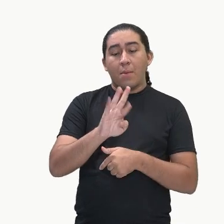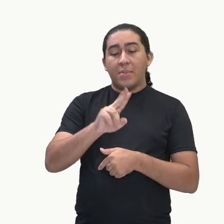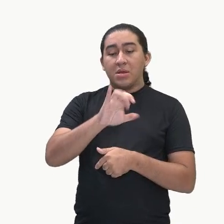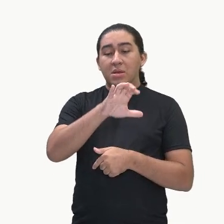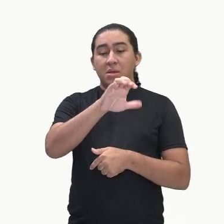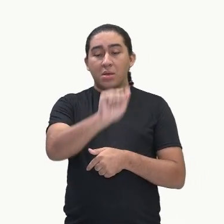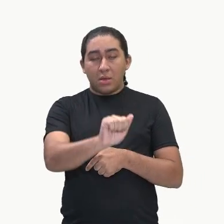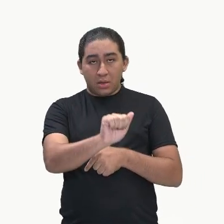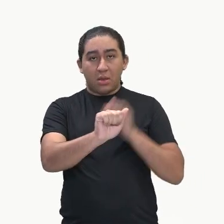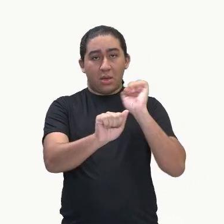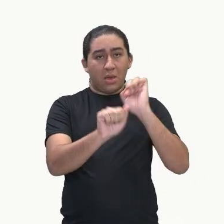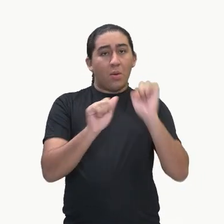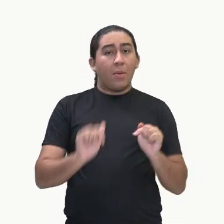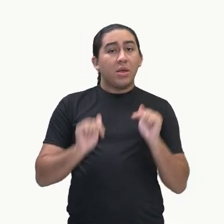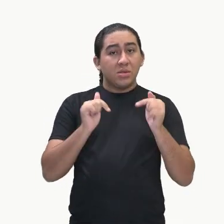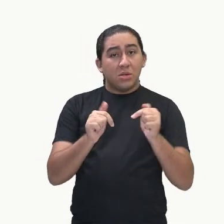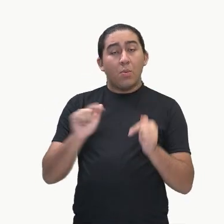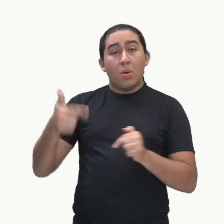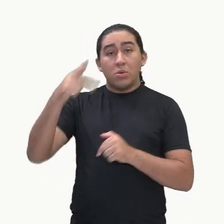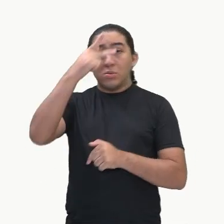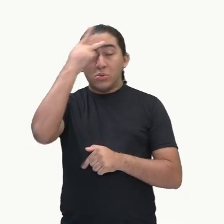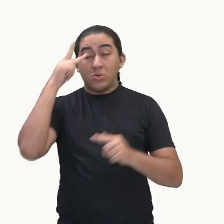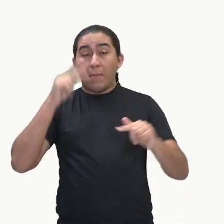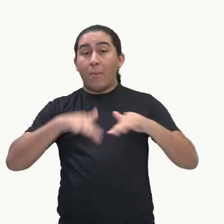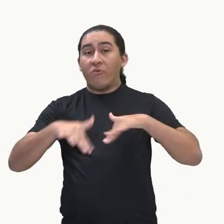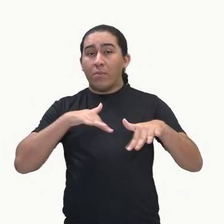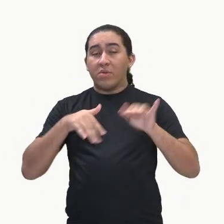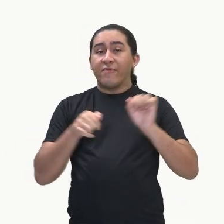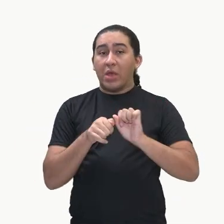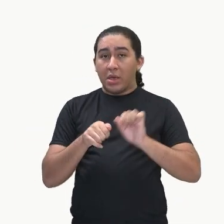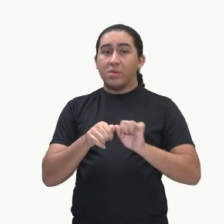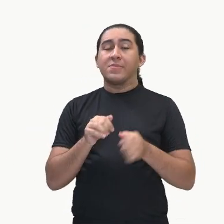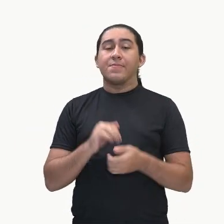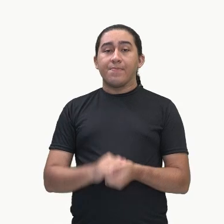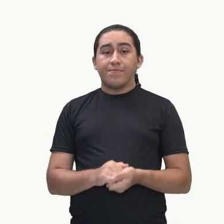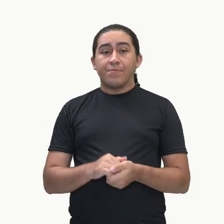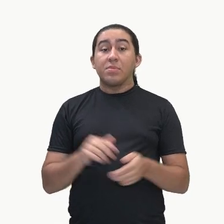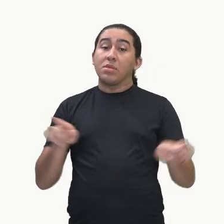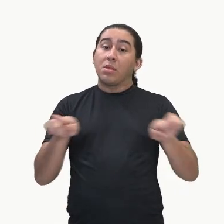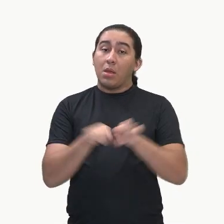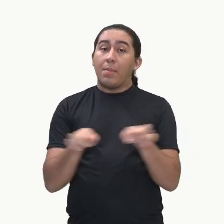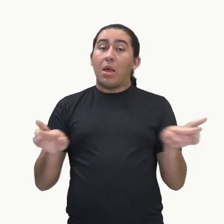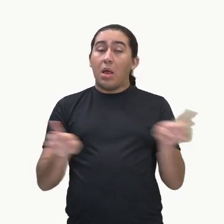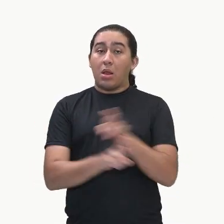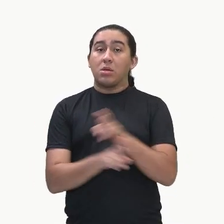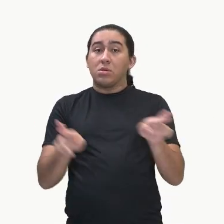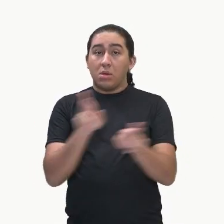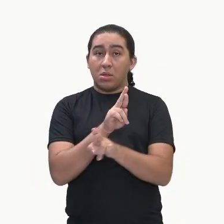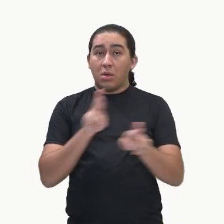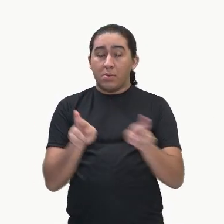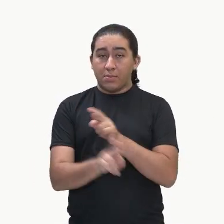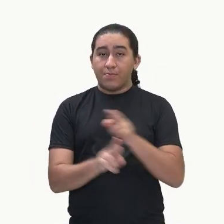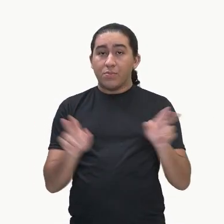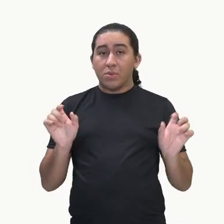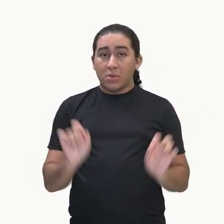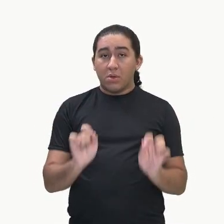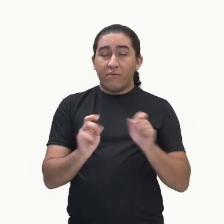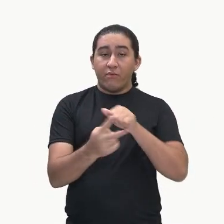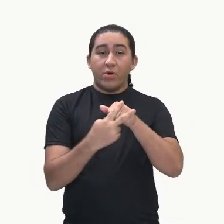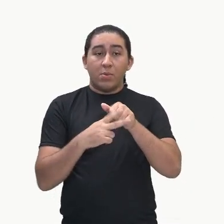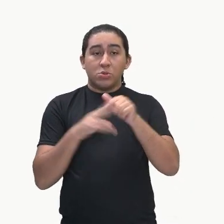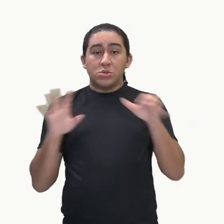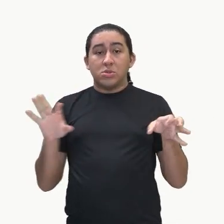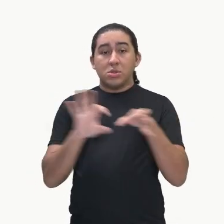não é uma ação, quem faz é movimento, mas também, né, relacionado, mesmo o verbo de